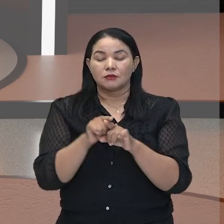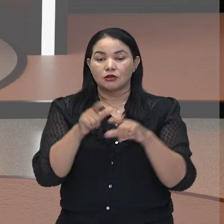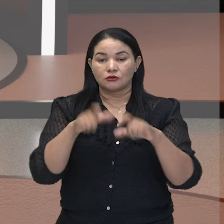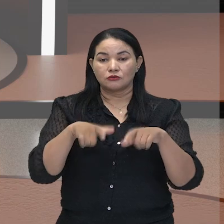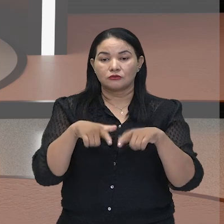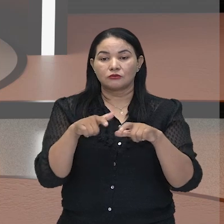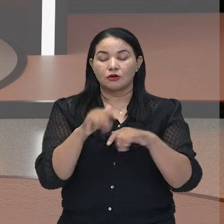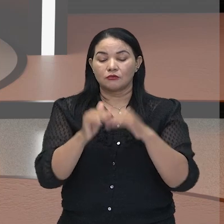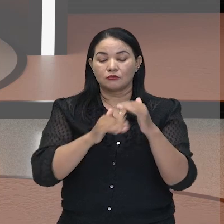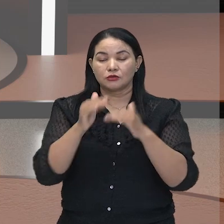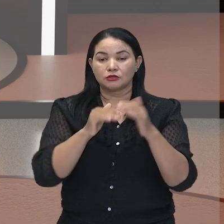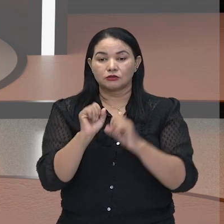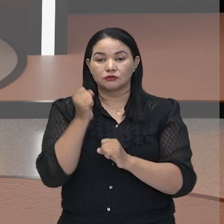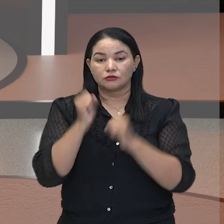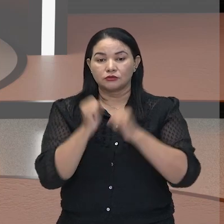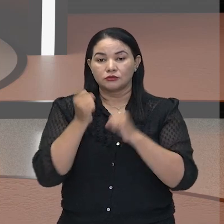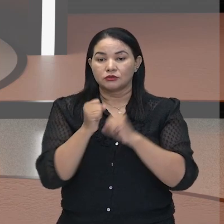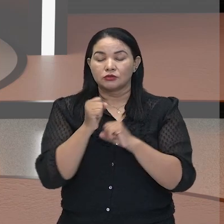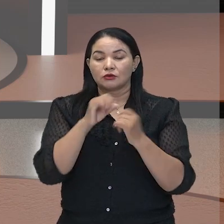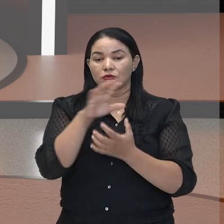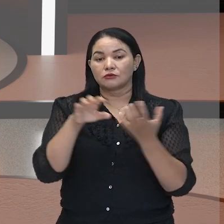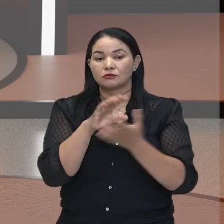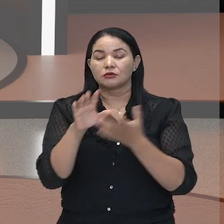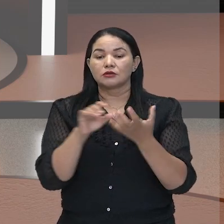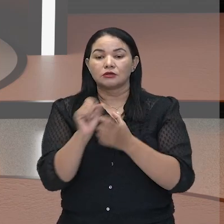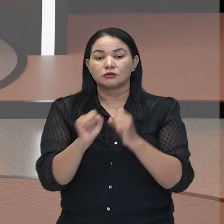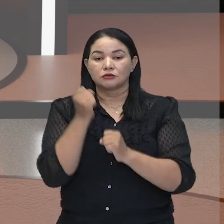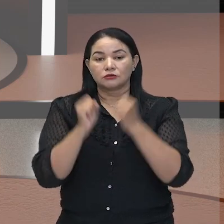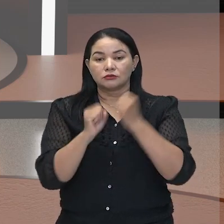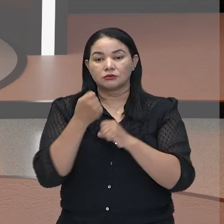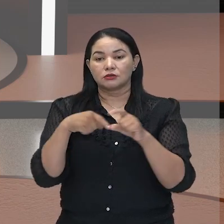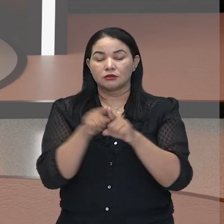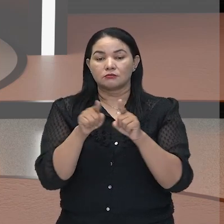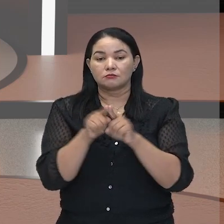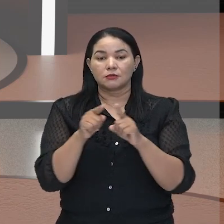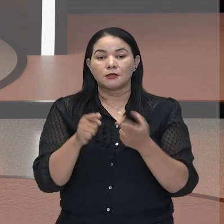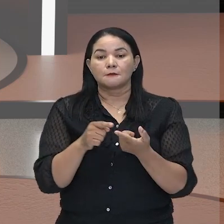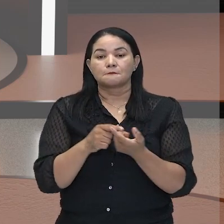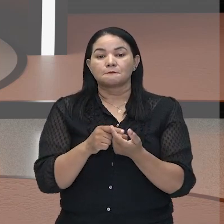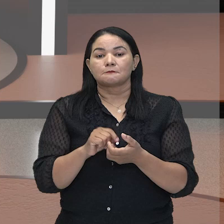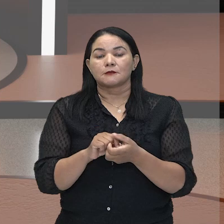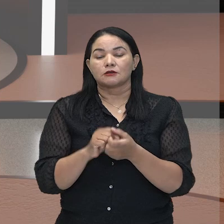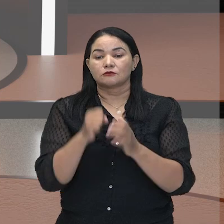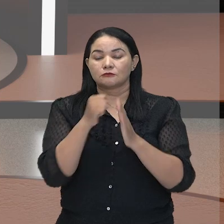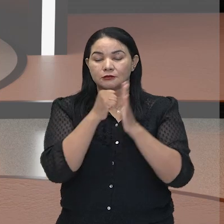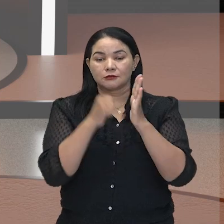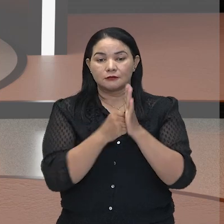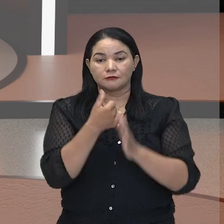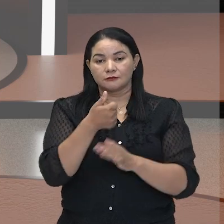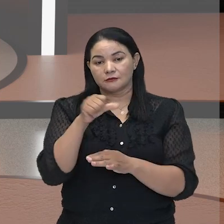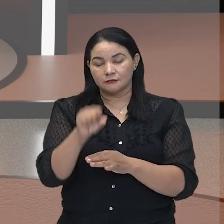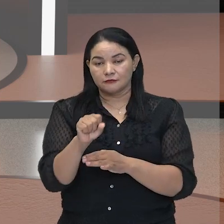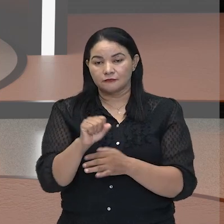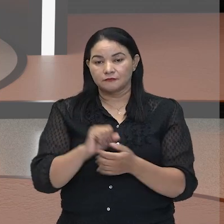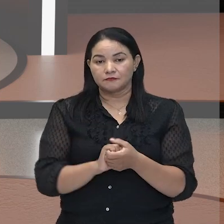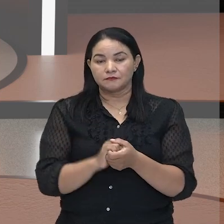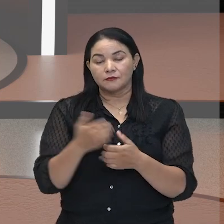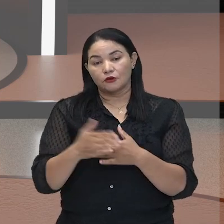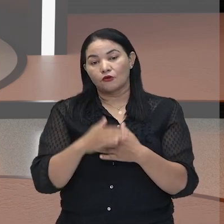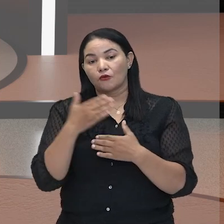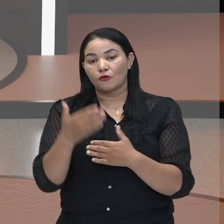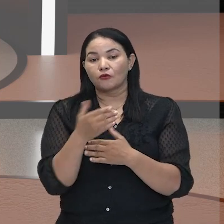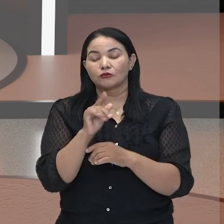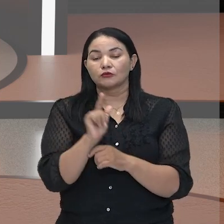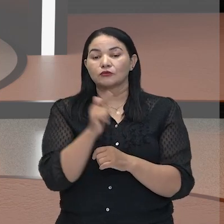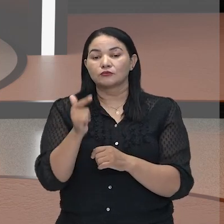o processo da industrialização com a Revolução Industrial na Inglaterra no século XIX. Partindo para a próxima